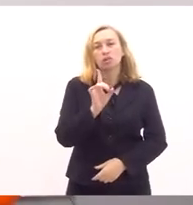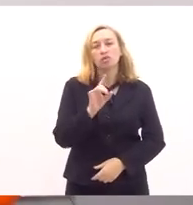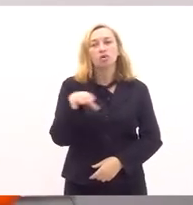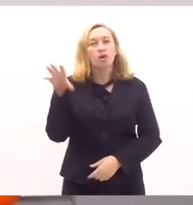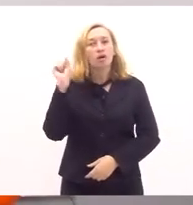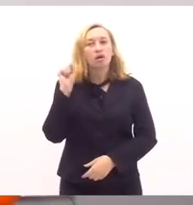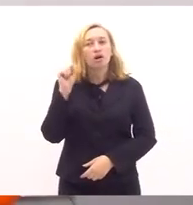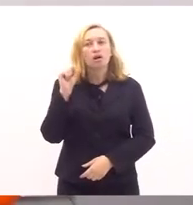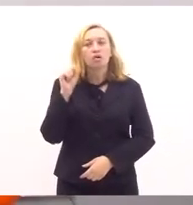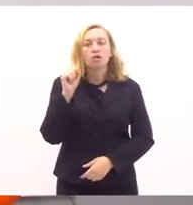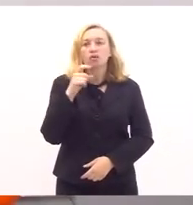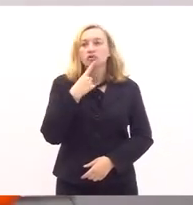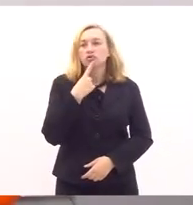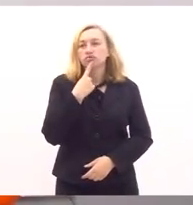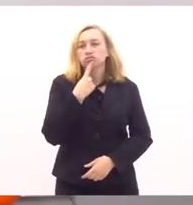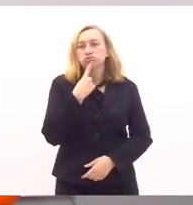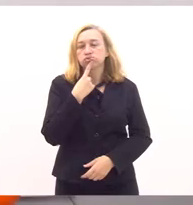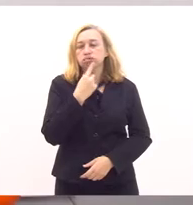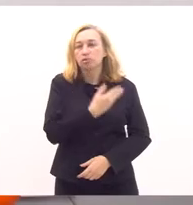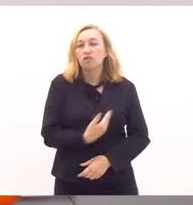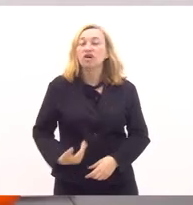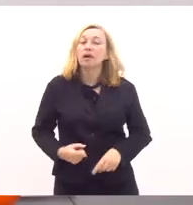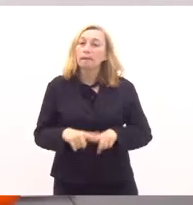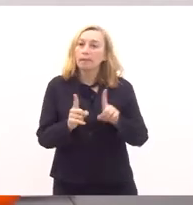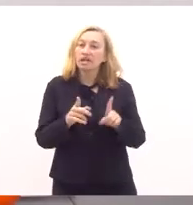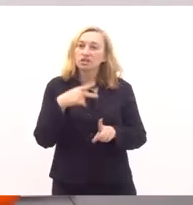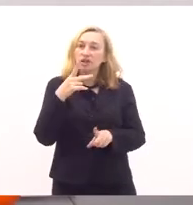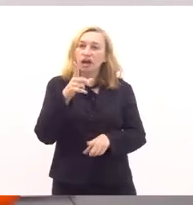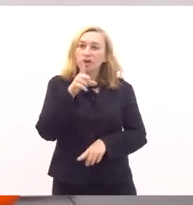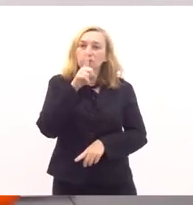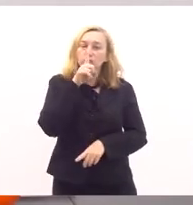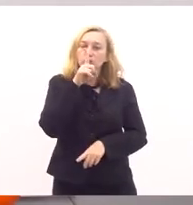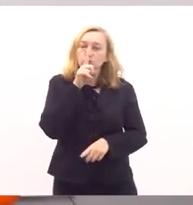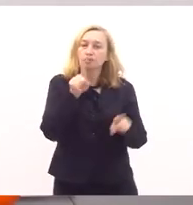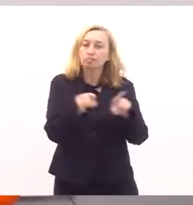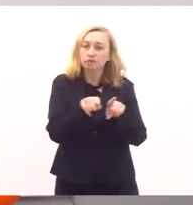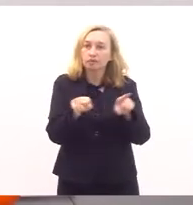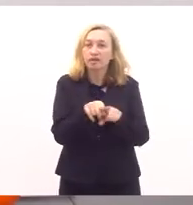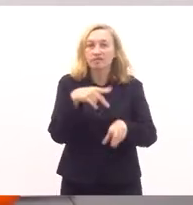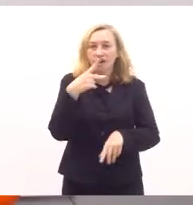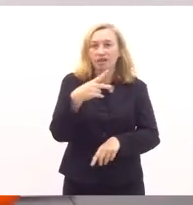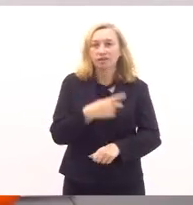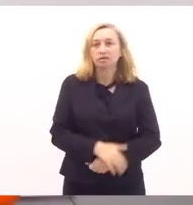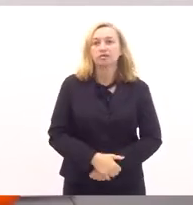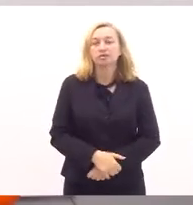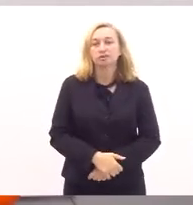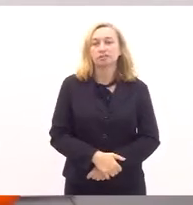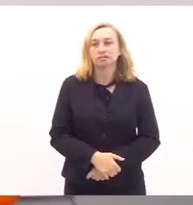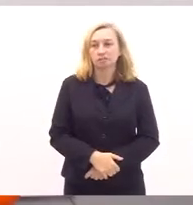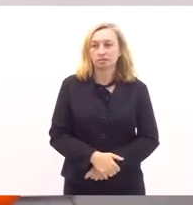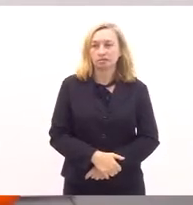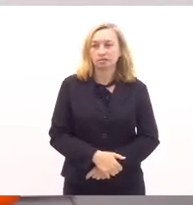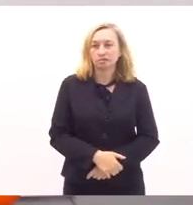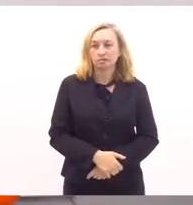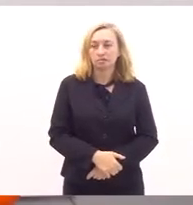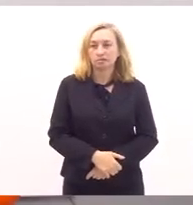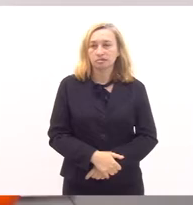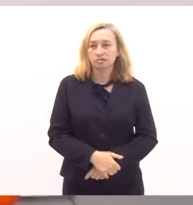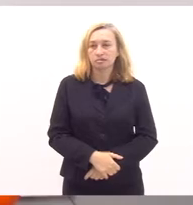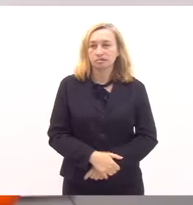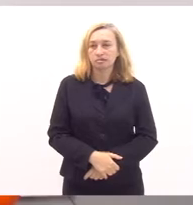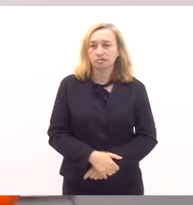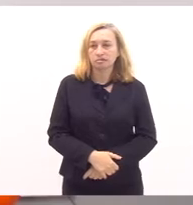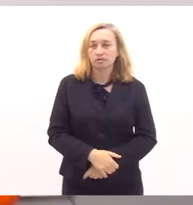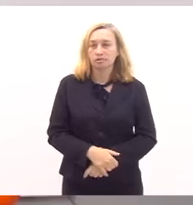voz do governo, mas dizem que o silêncio também fala, né? O silêncio